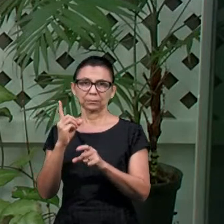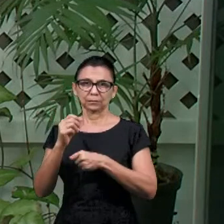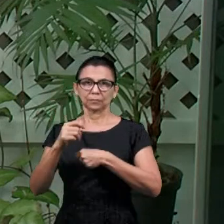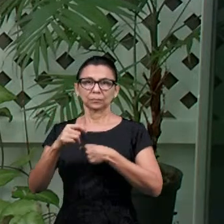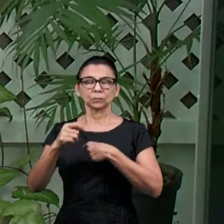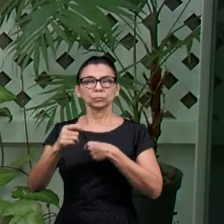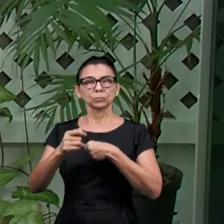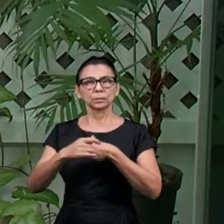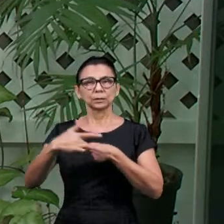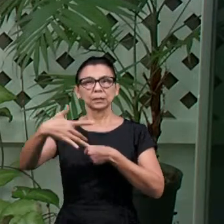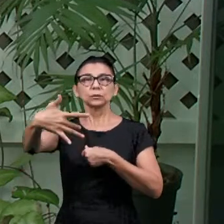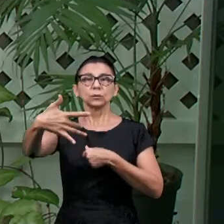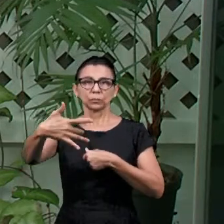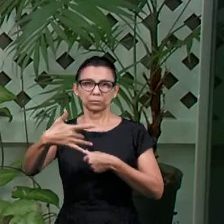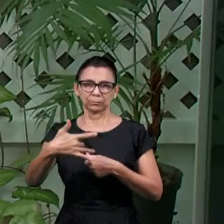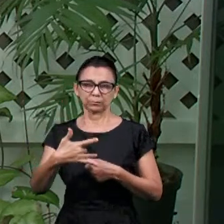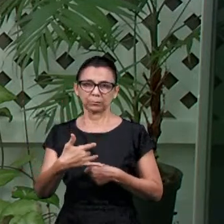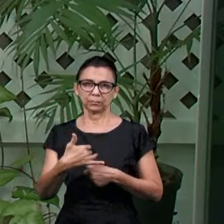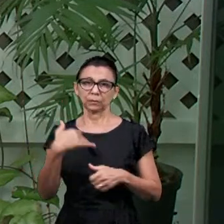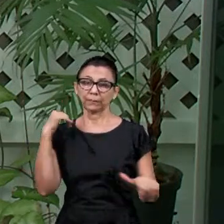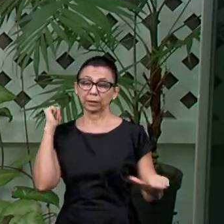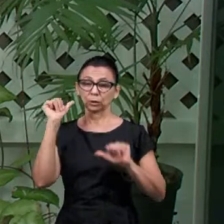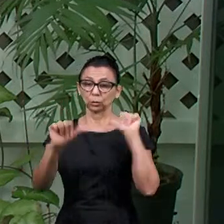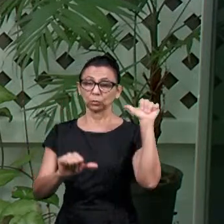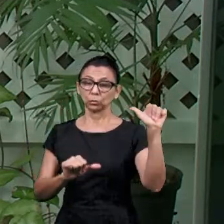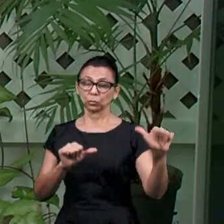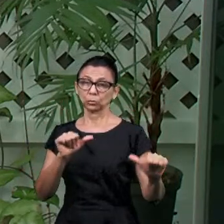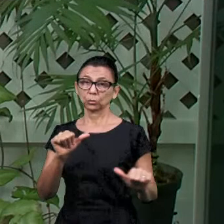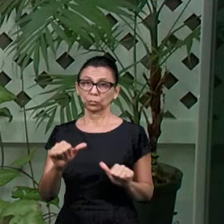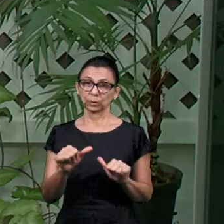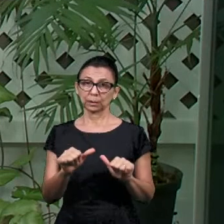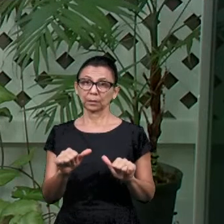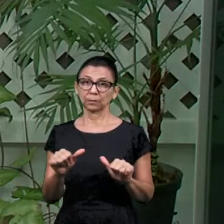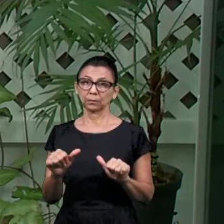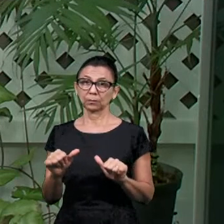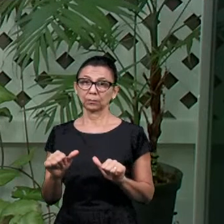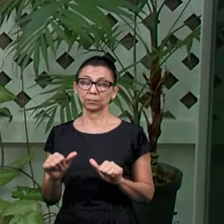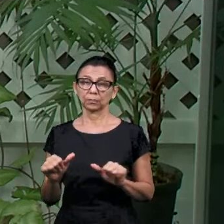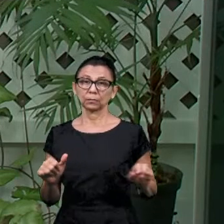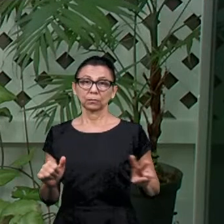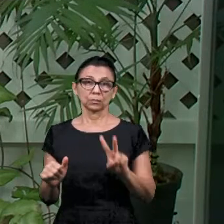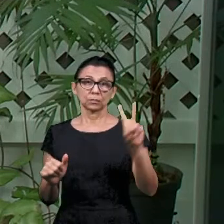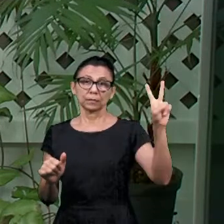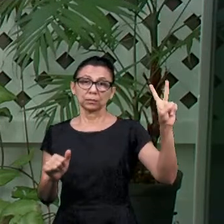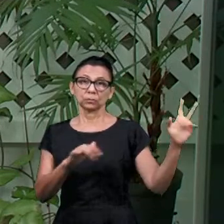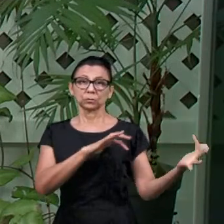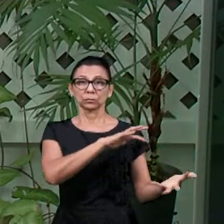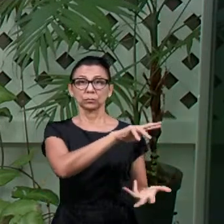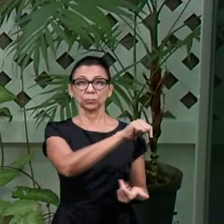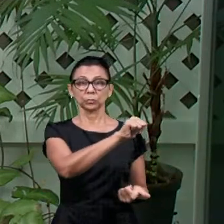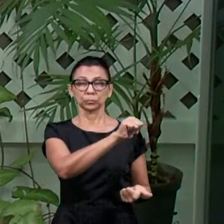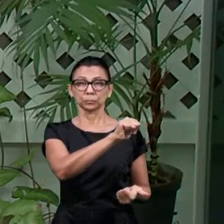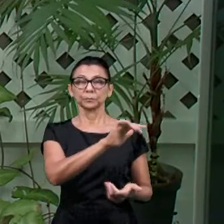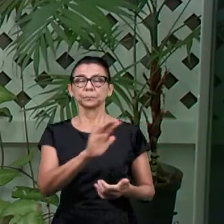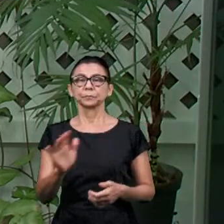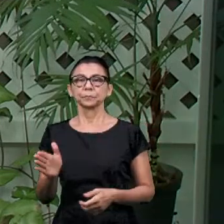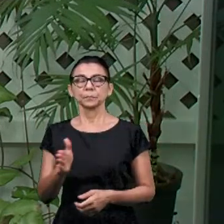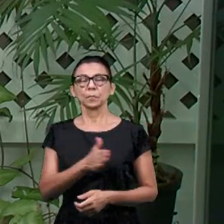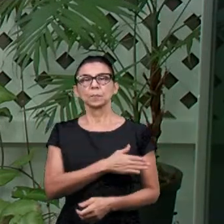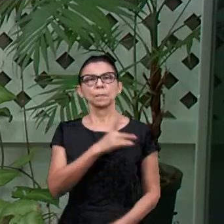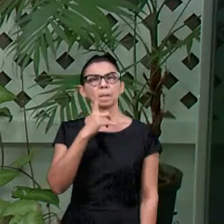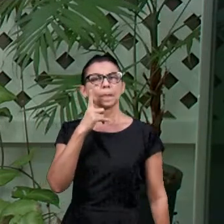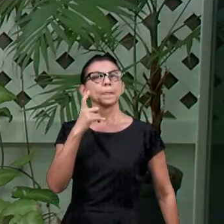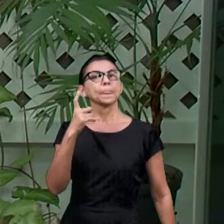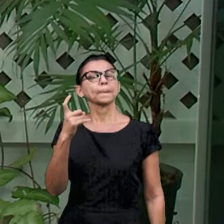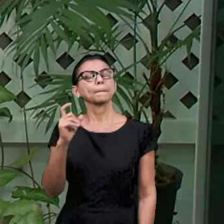ele vai trocar tudo que ele tem, quer dizer, os valores dessa vida. Uma coisa interessante, meus irmãos, é que